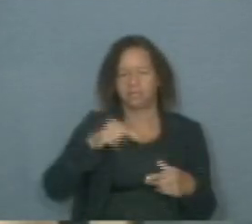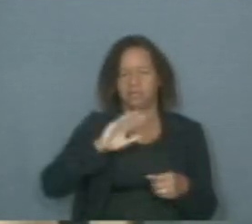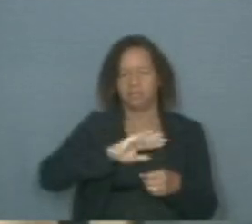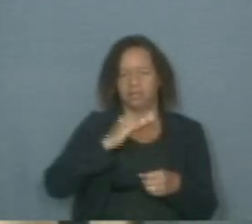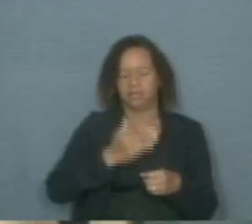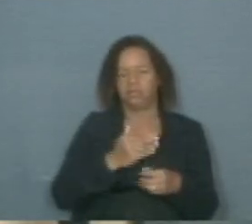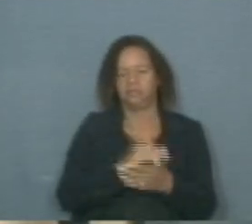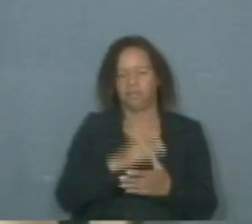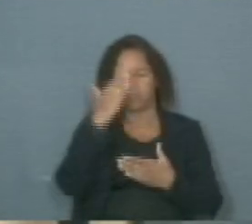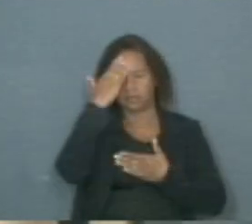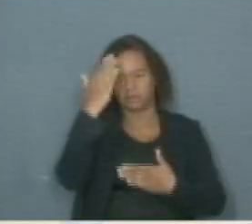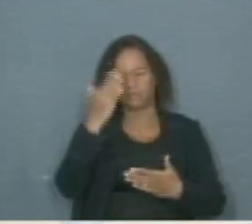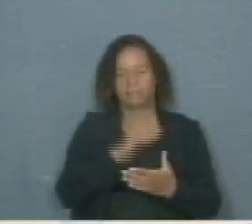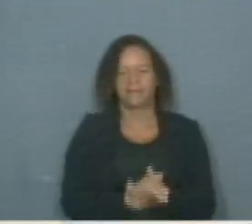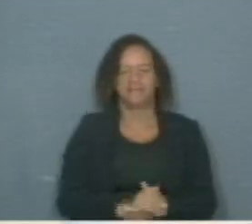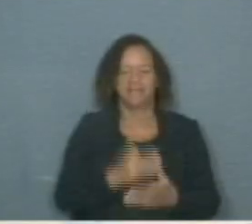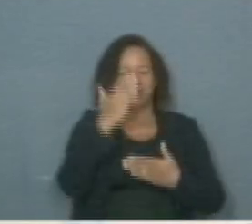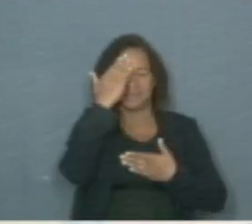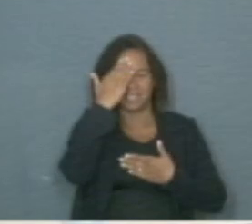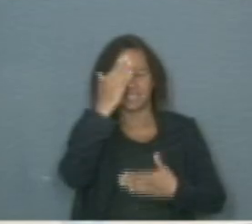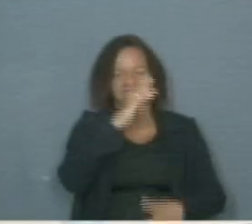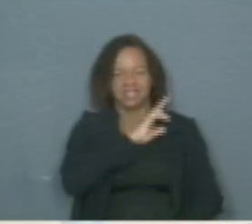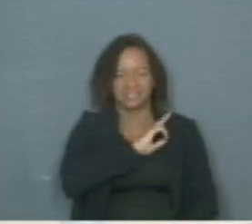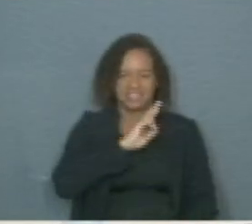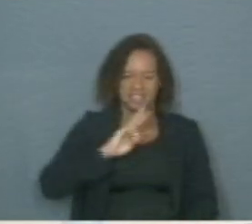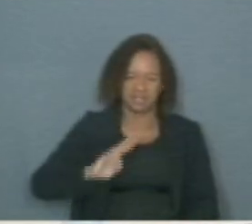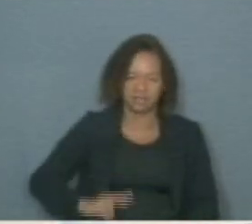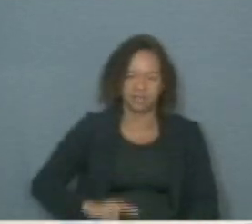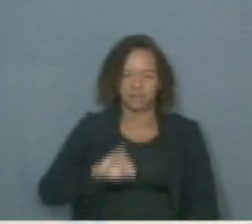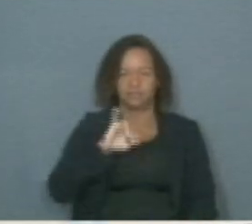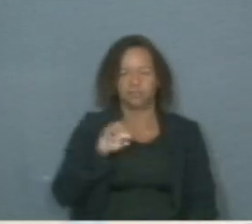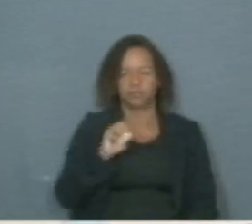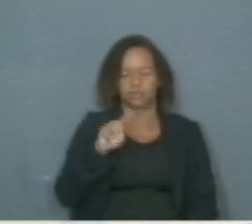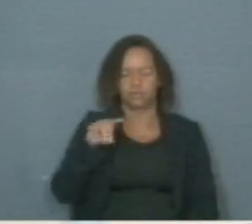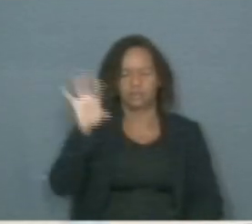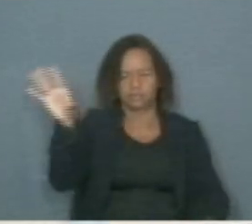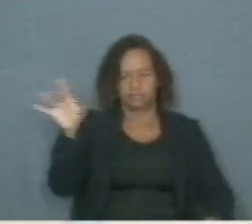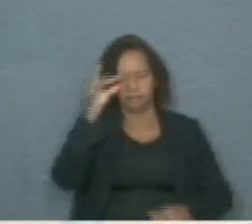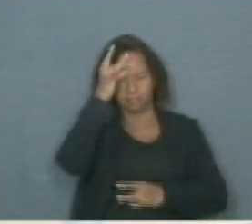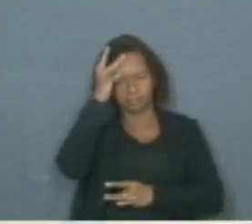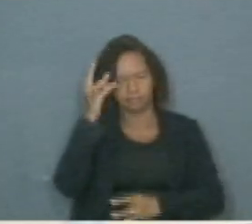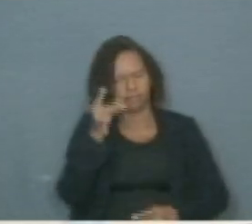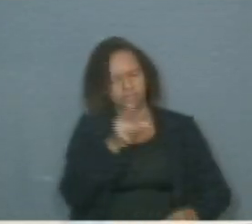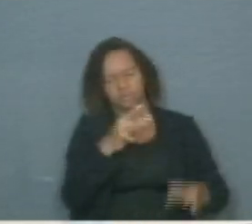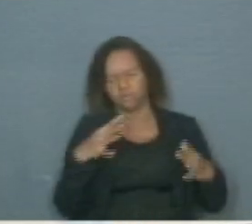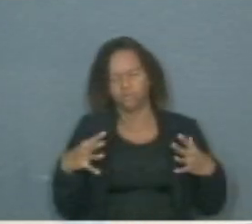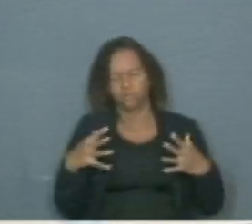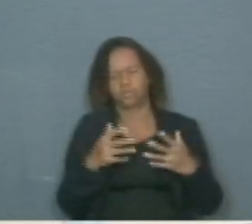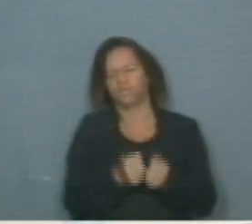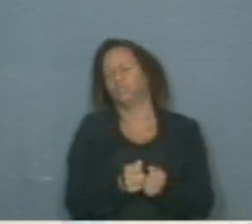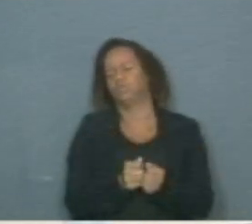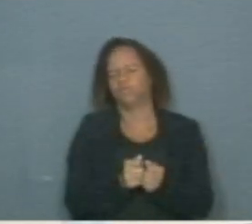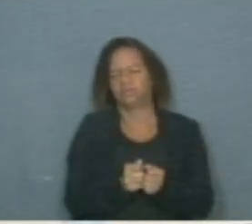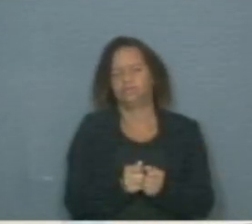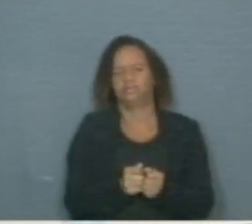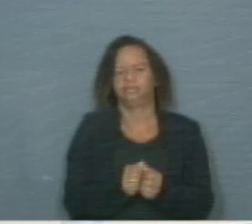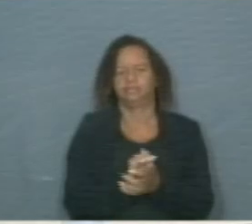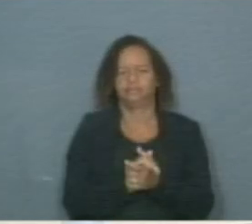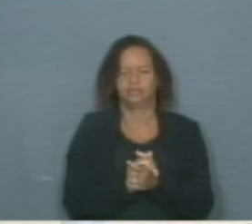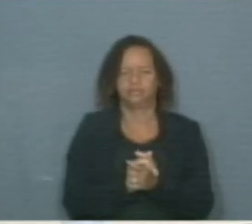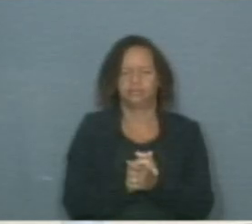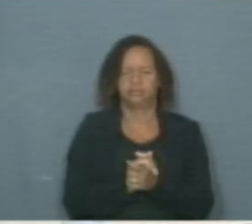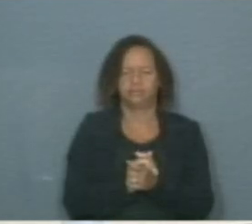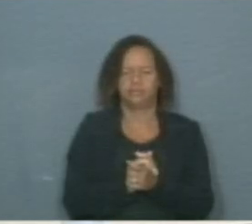casa. Obrigada. Obrigada, vereadora Jô. Acolho o seu aparte na íntegra E para